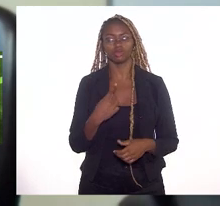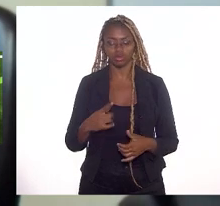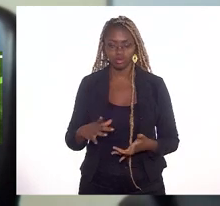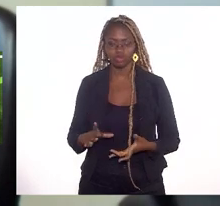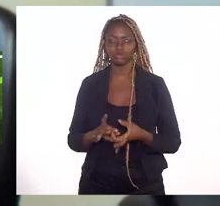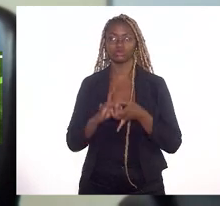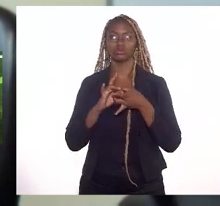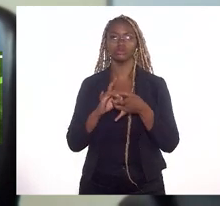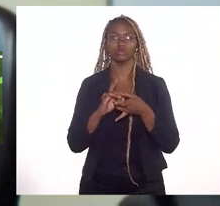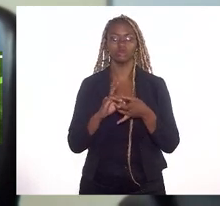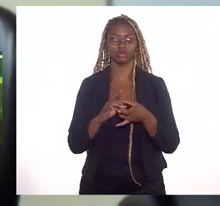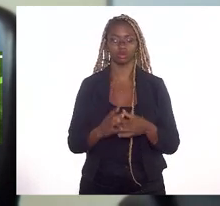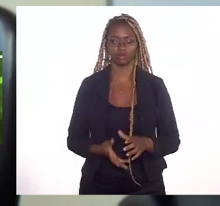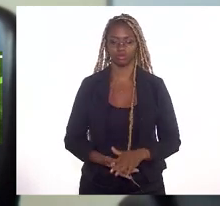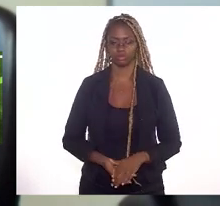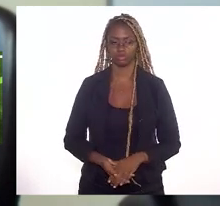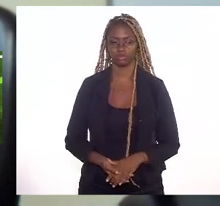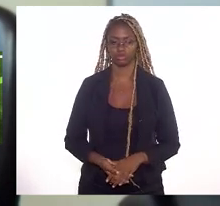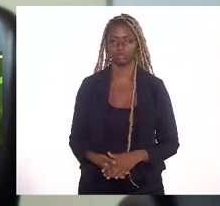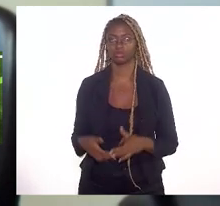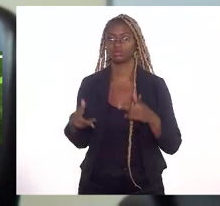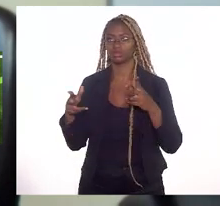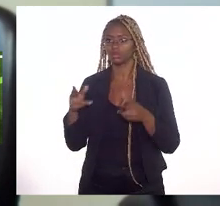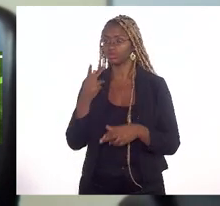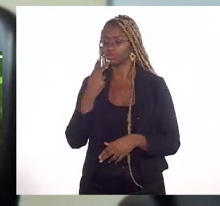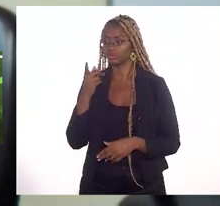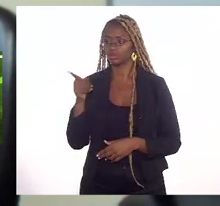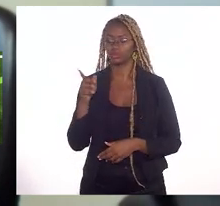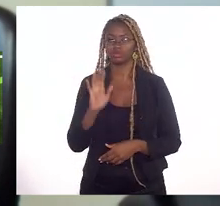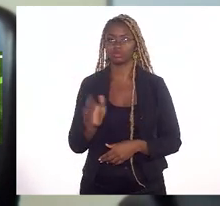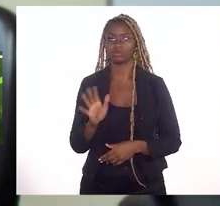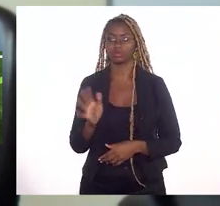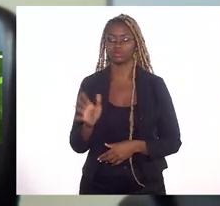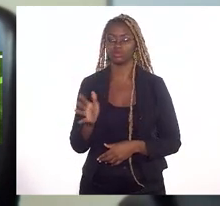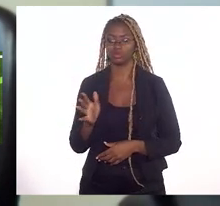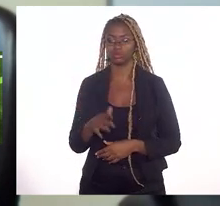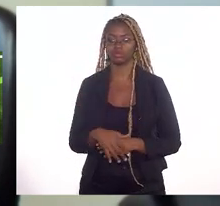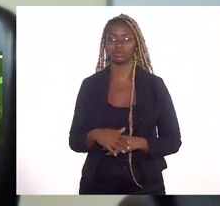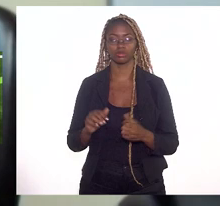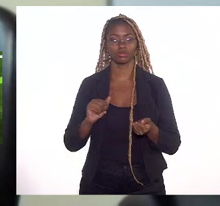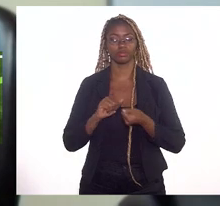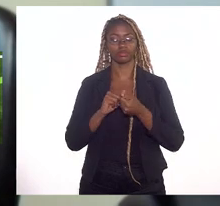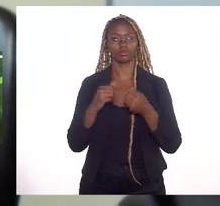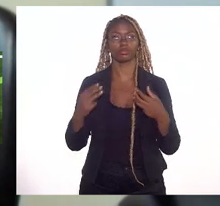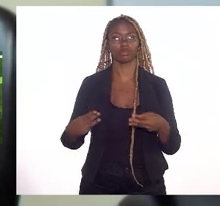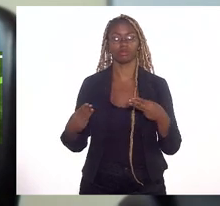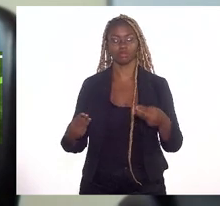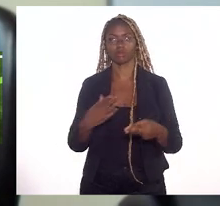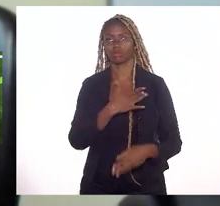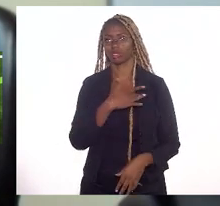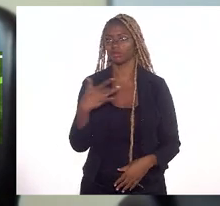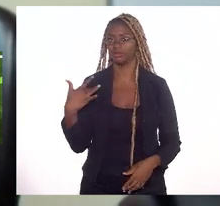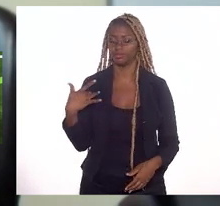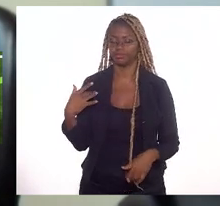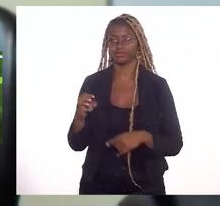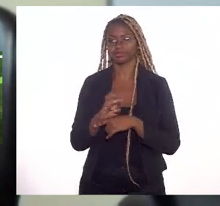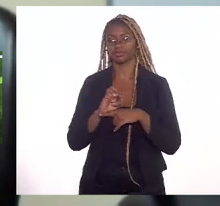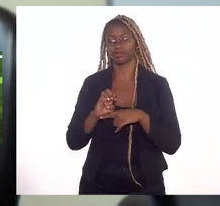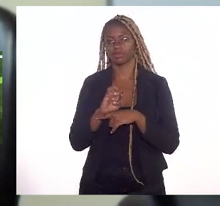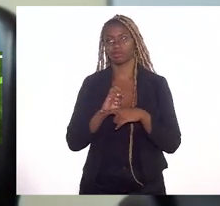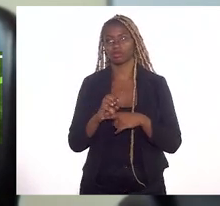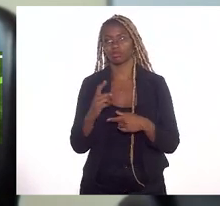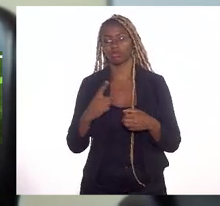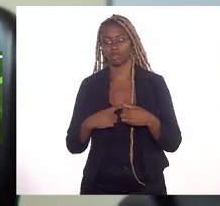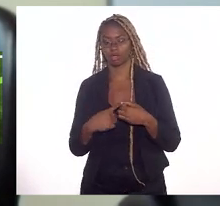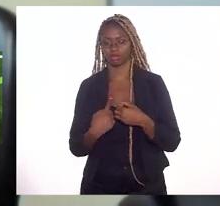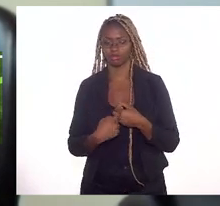a habilitação, como foi dita, ela é feita junto do Ministério da Saúde, junto ao Estado e ao município.